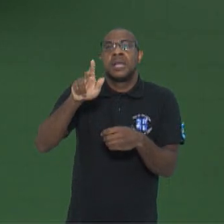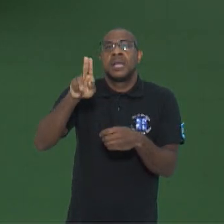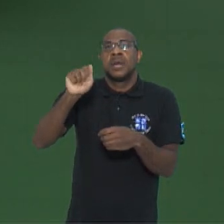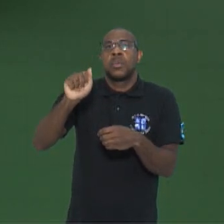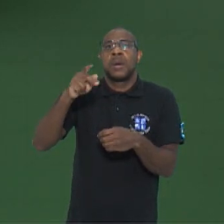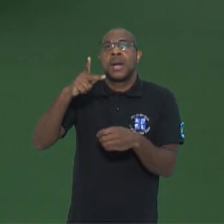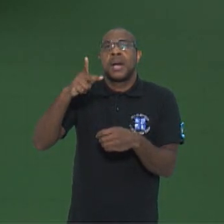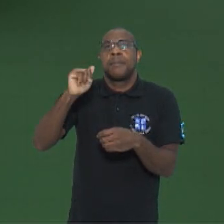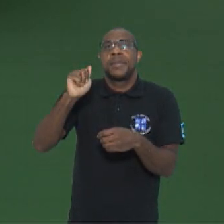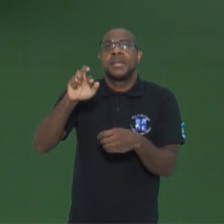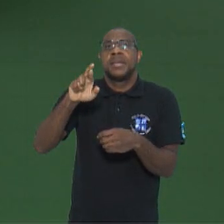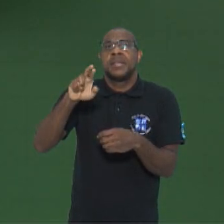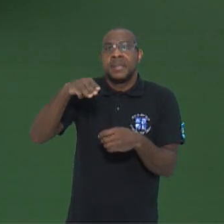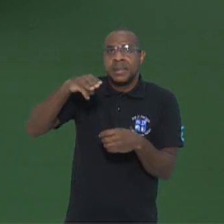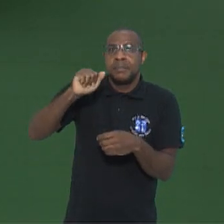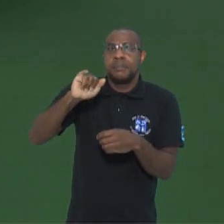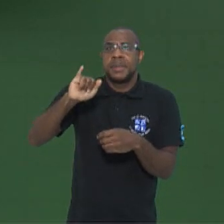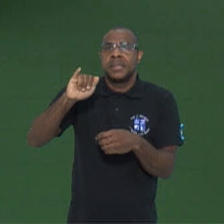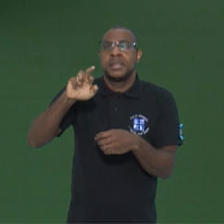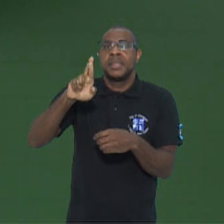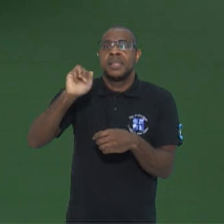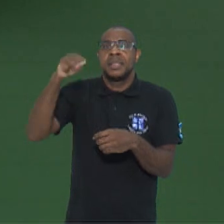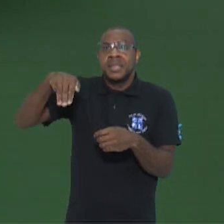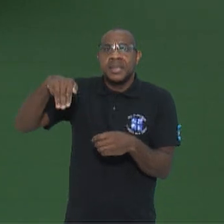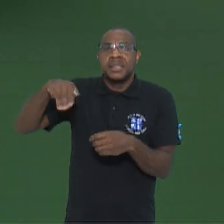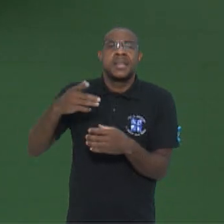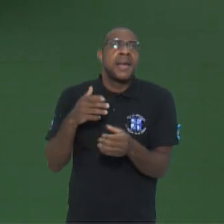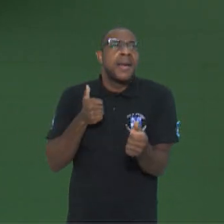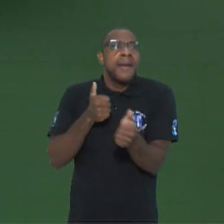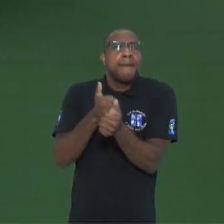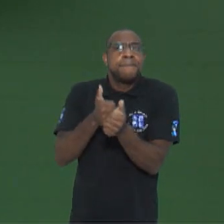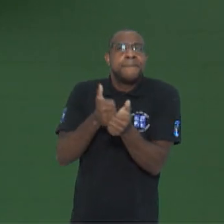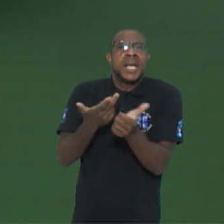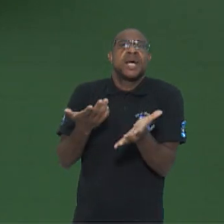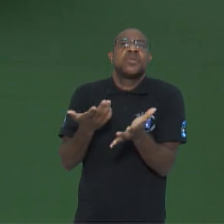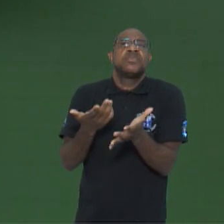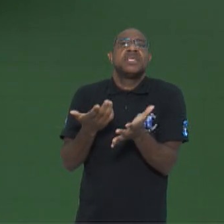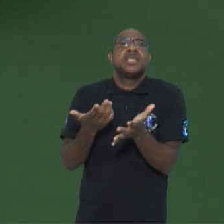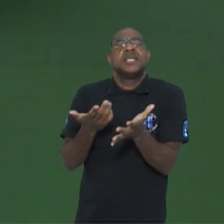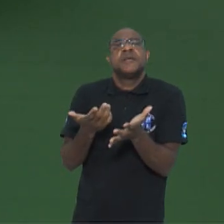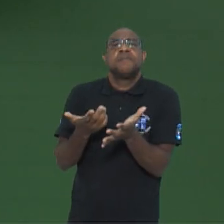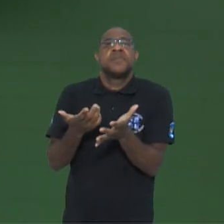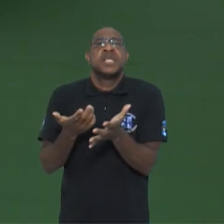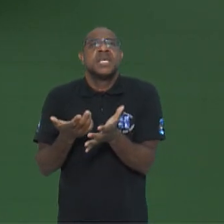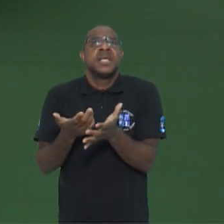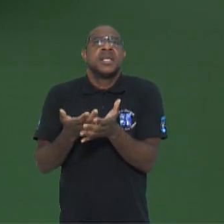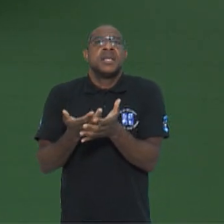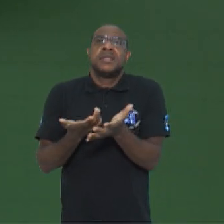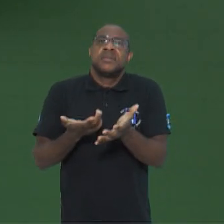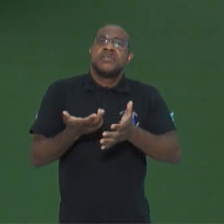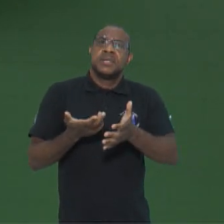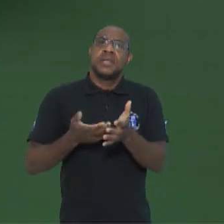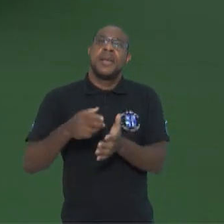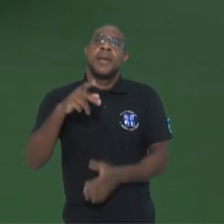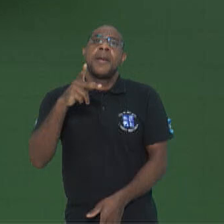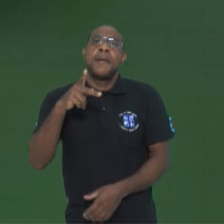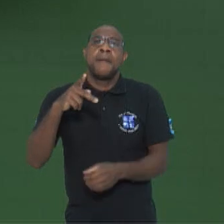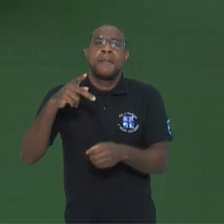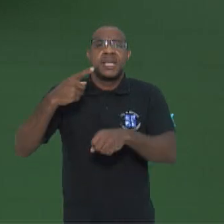de Teresópolis, Petrópolis, que é uma cidade que vivia ali a realeza de Portugal,